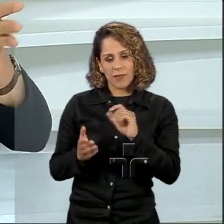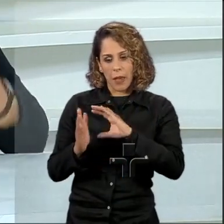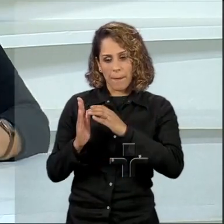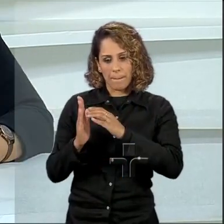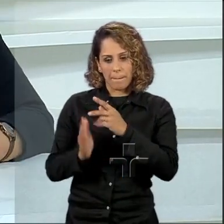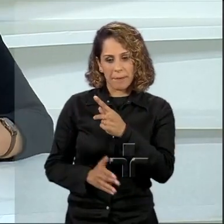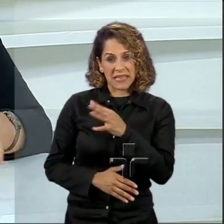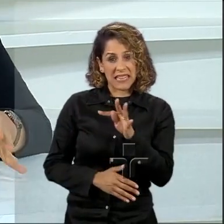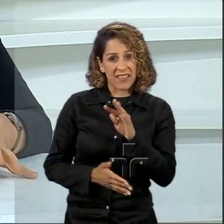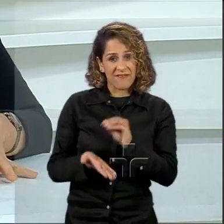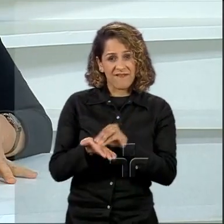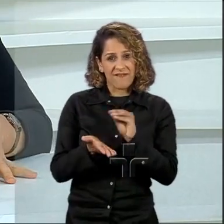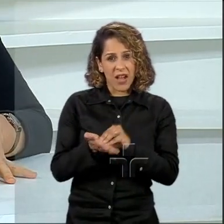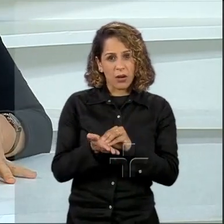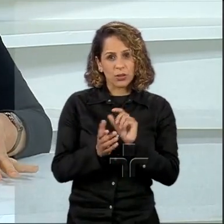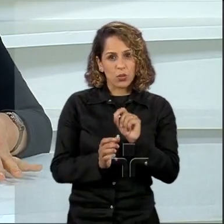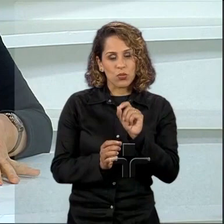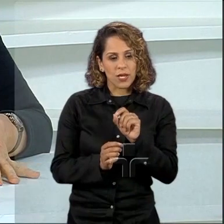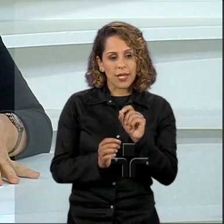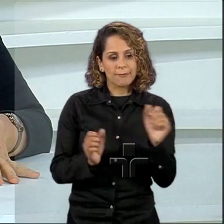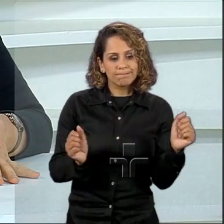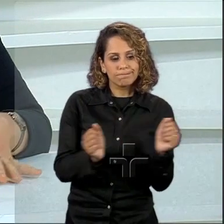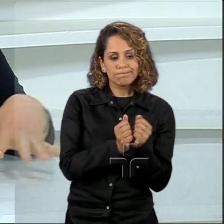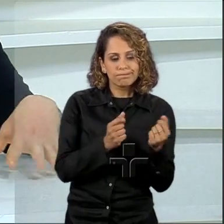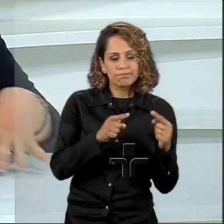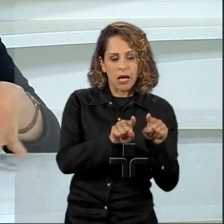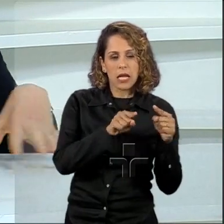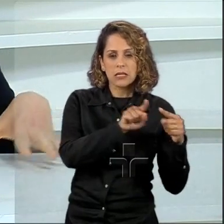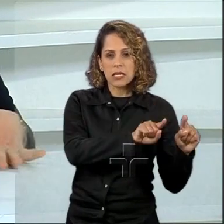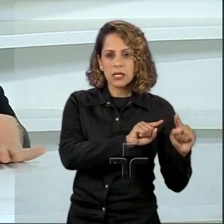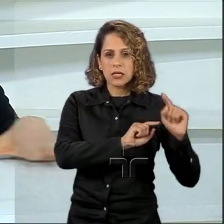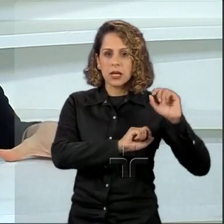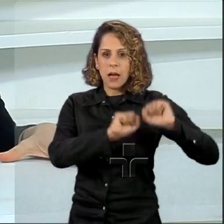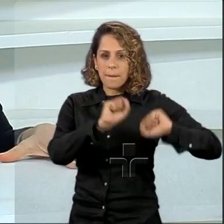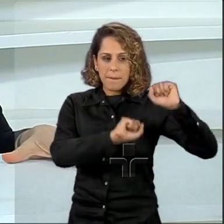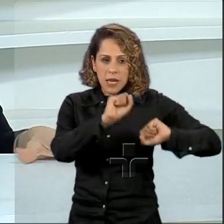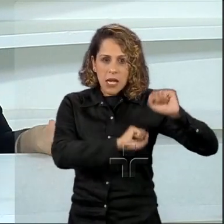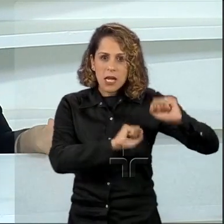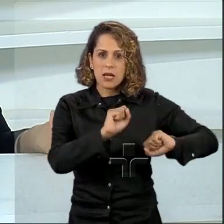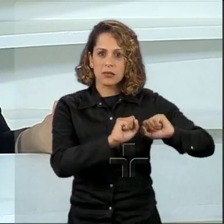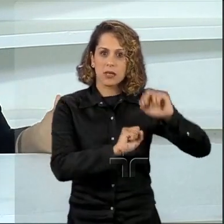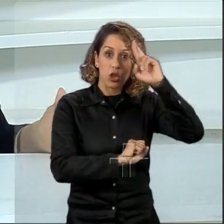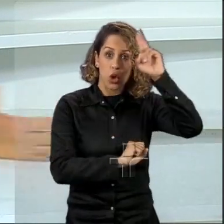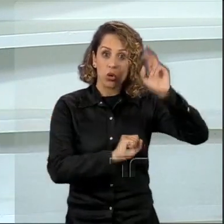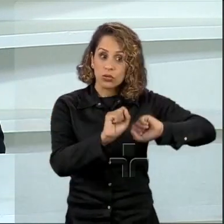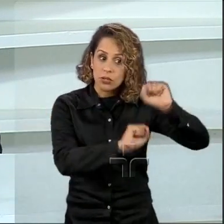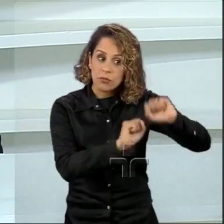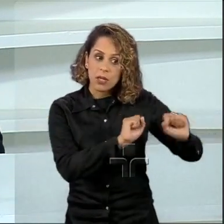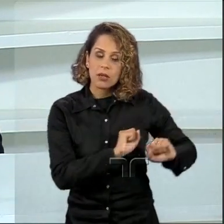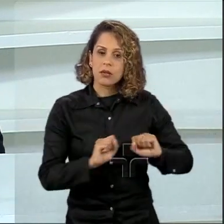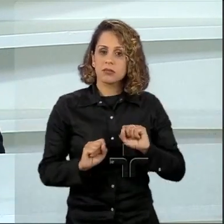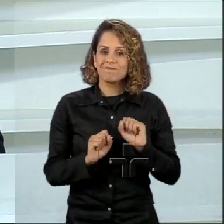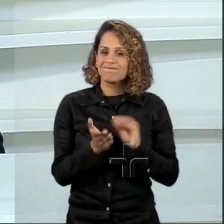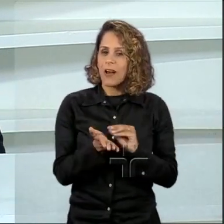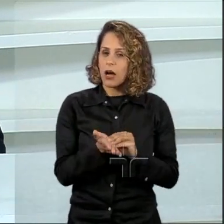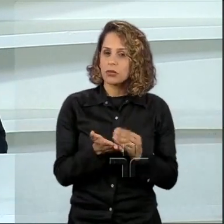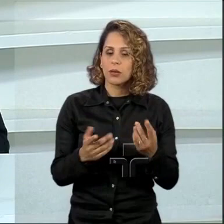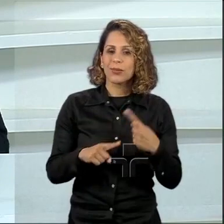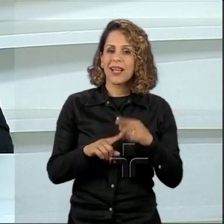rumo ao empresariado? Porque eu me questiono às vezes se essas lideranças políticas hoje movem